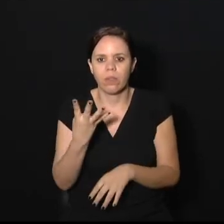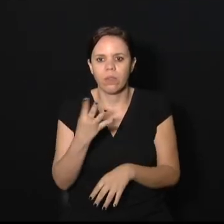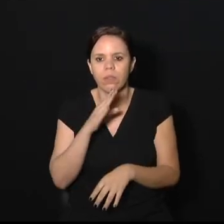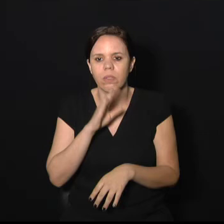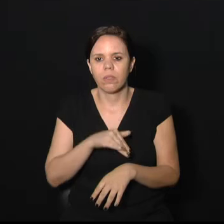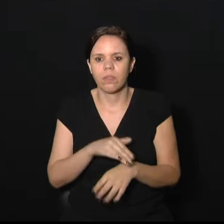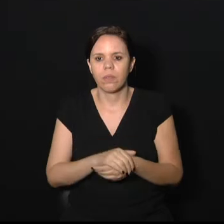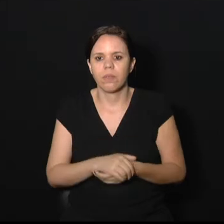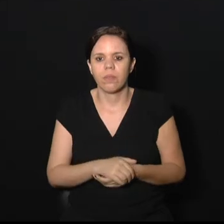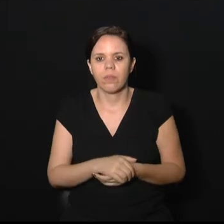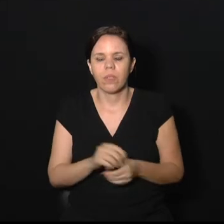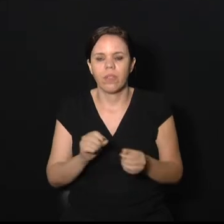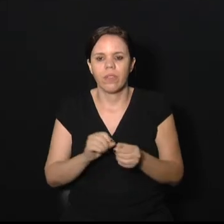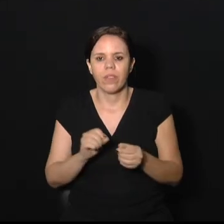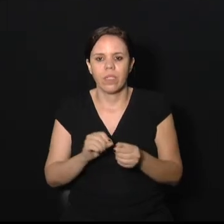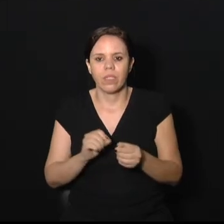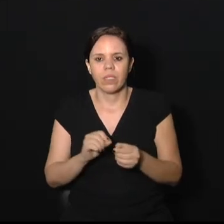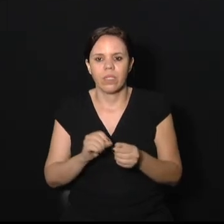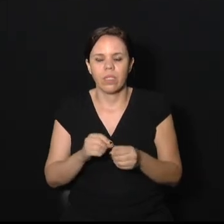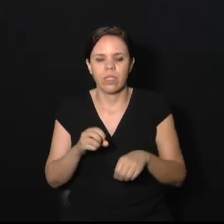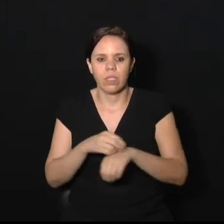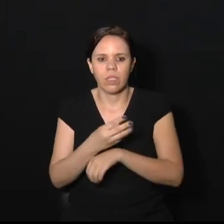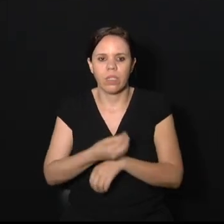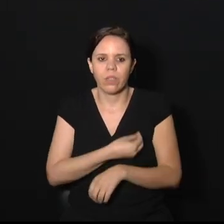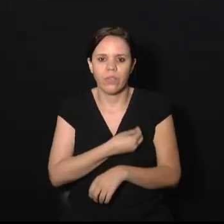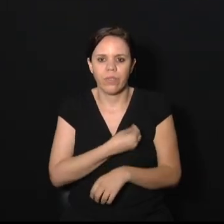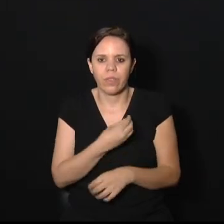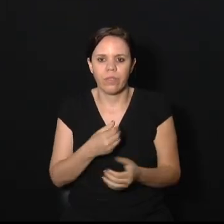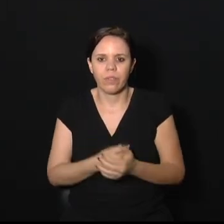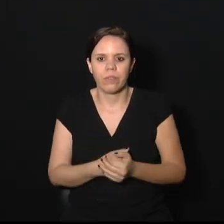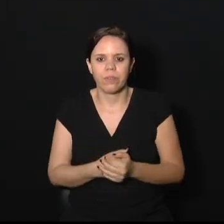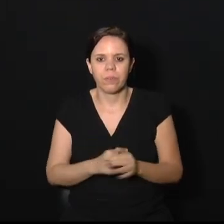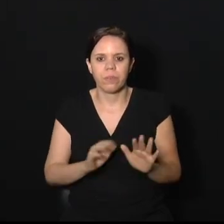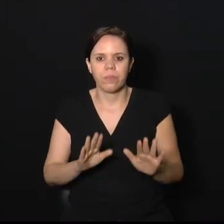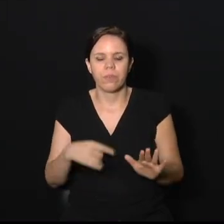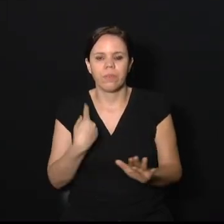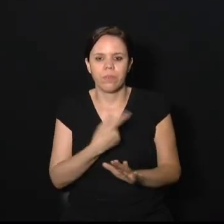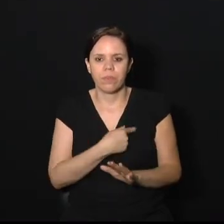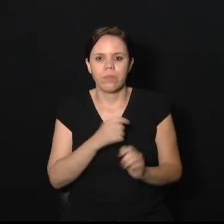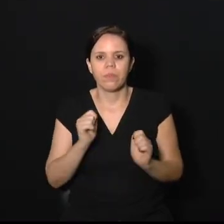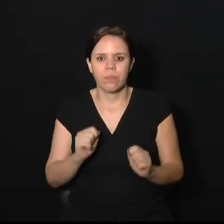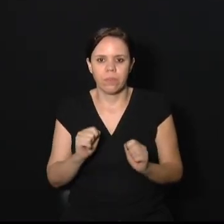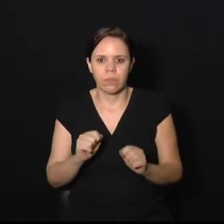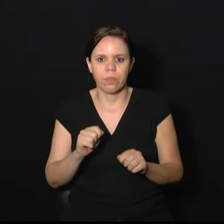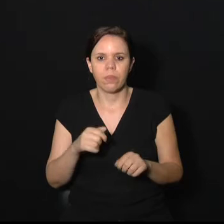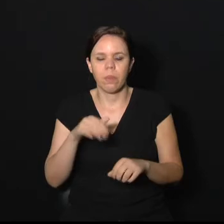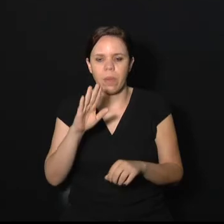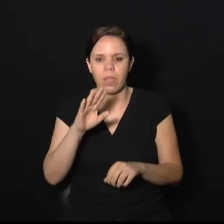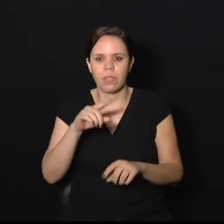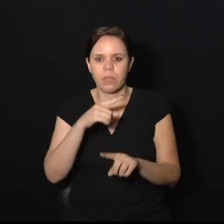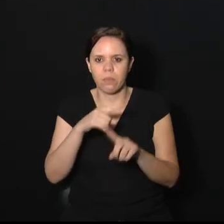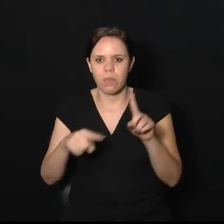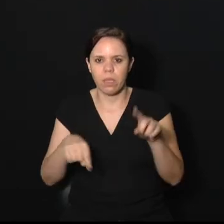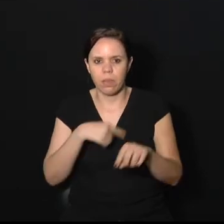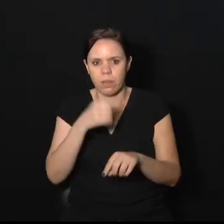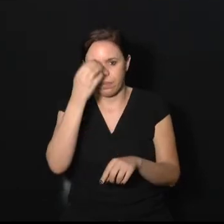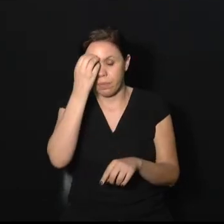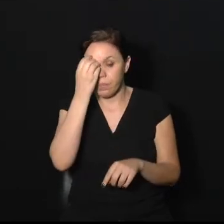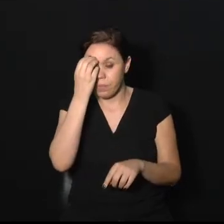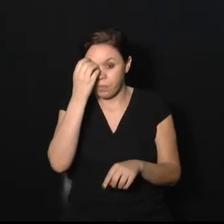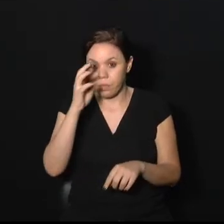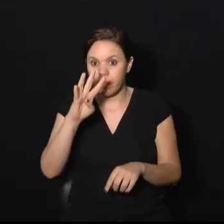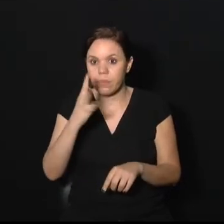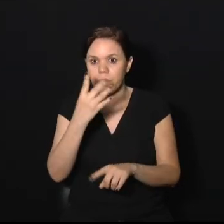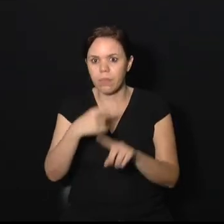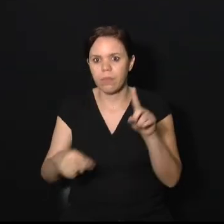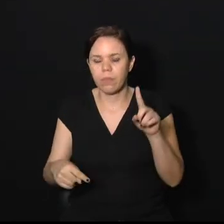horas da tarde fazer a transmissão ao vivo. Só que a gente pode ficar mais uma meia hora aqui. Então a gente vai até umas